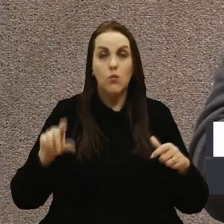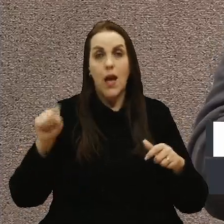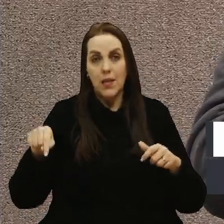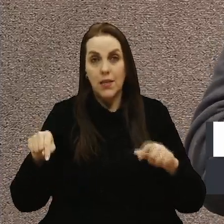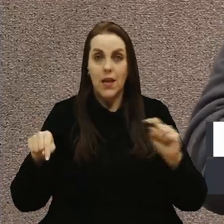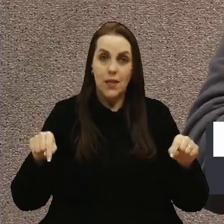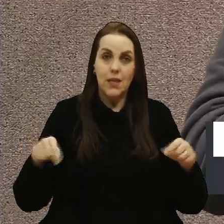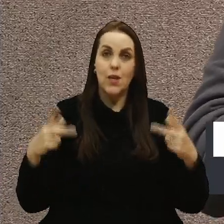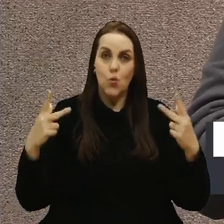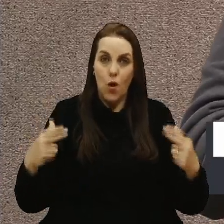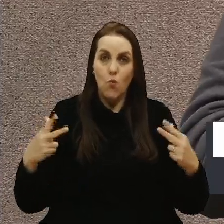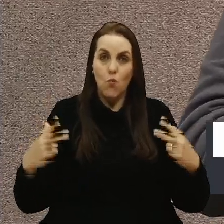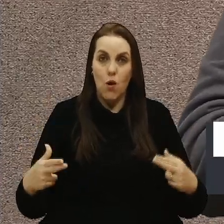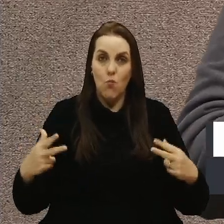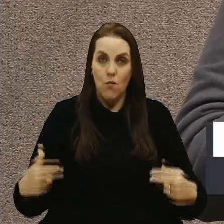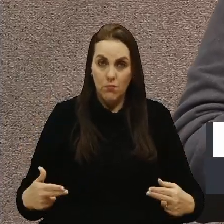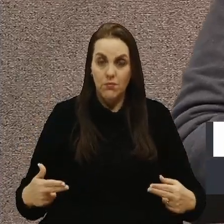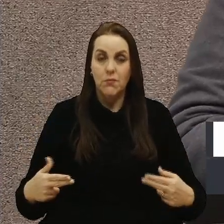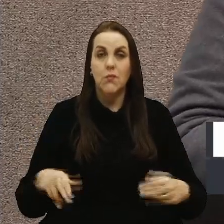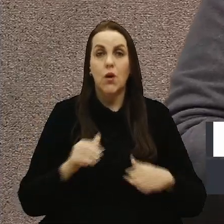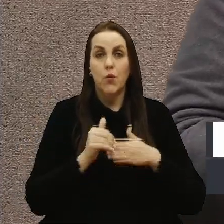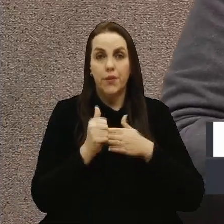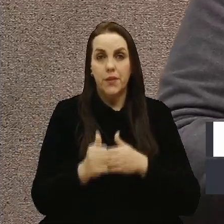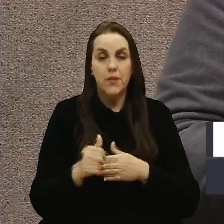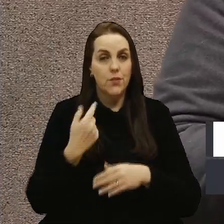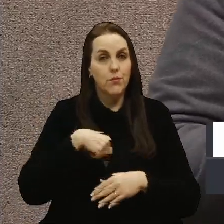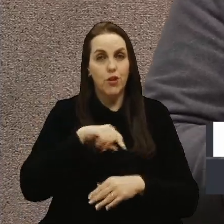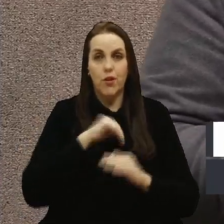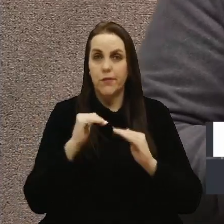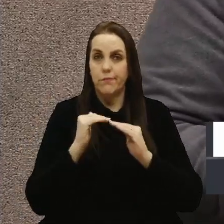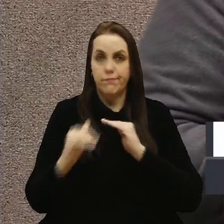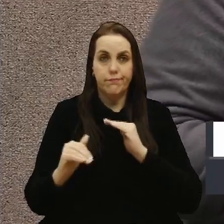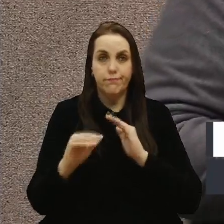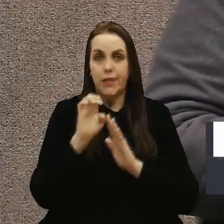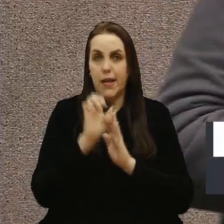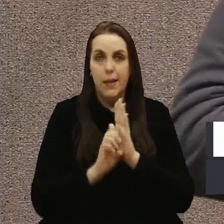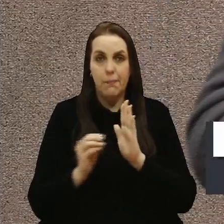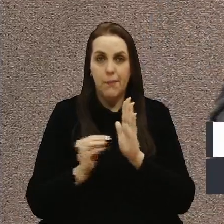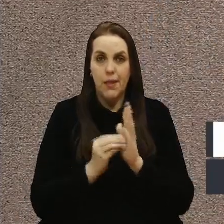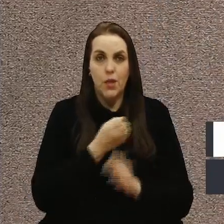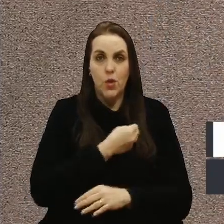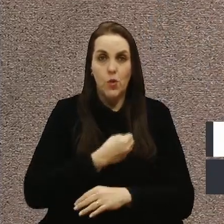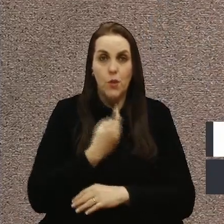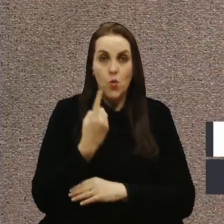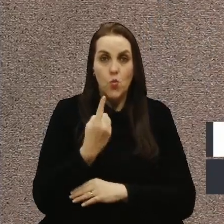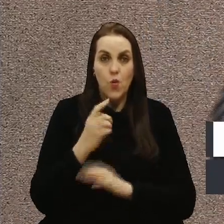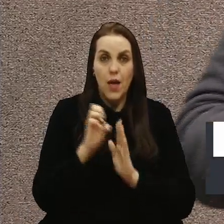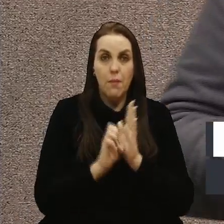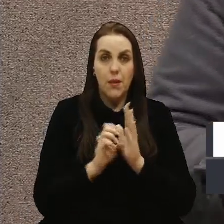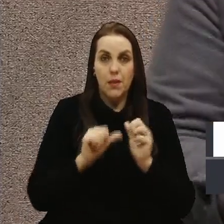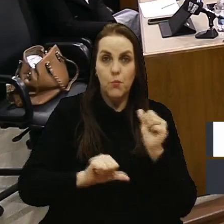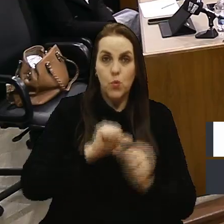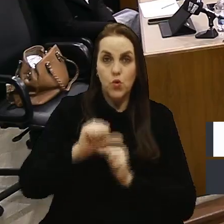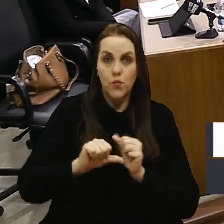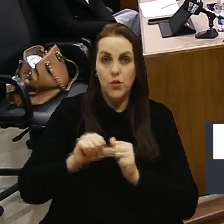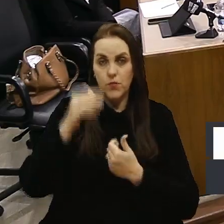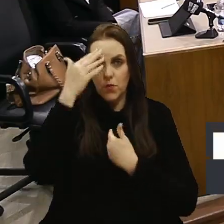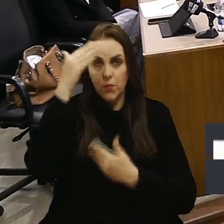Então é justamente por isso que a orientação é que nós rejeitemos esta emenda, número 1, a emenda modificativa. Obrigado, presidente.